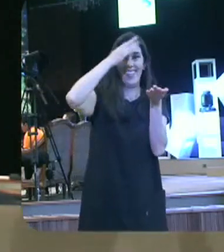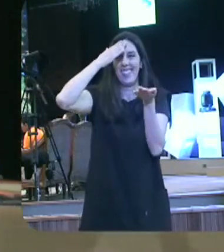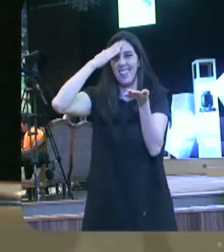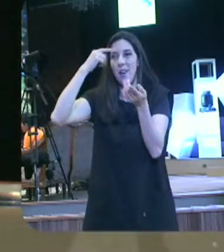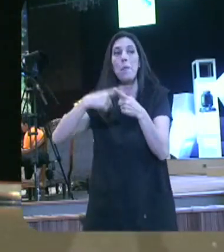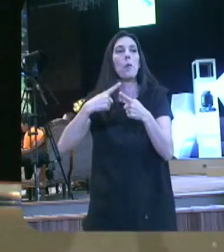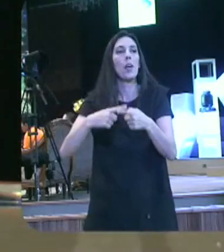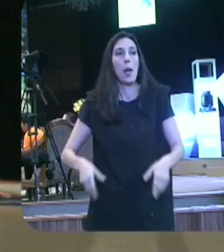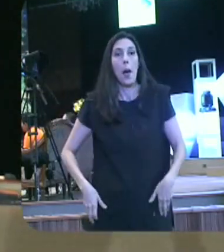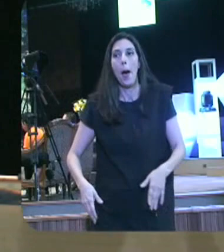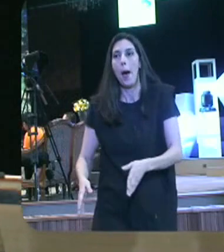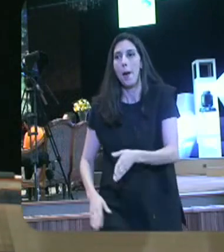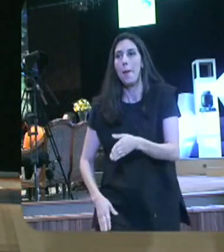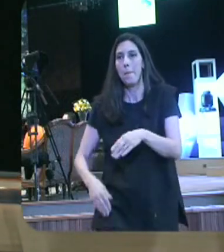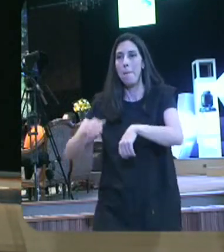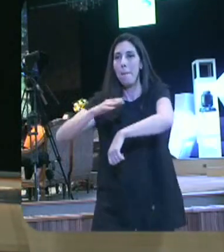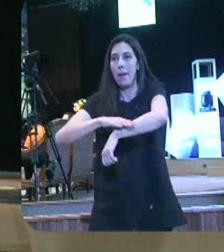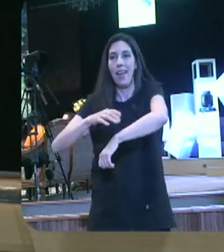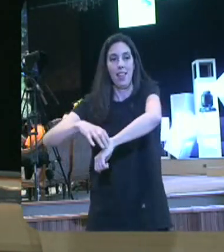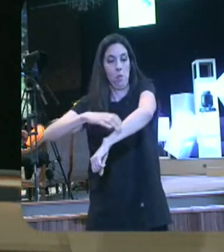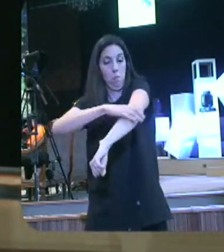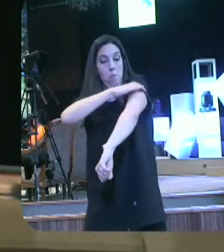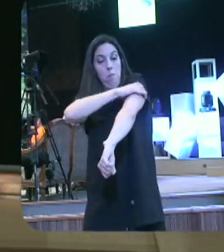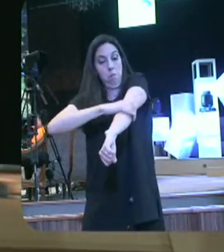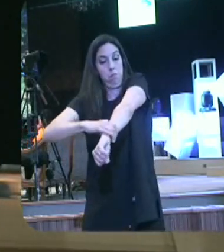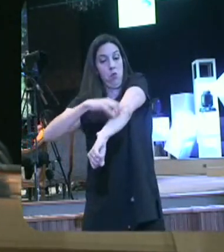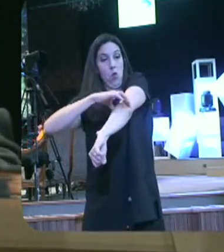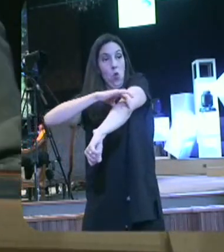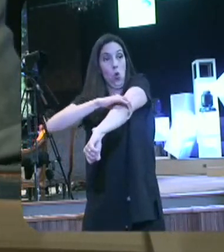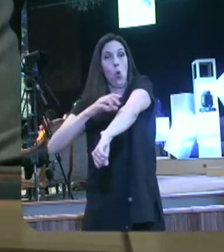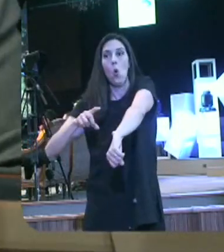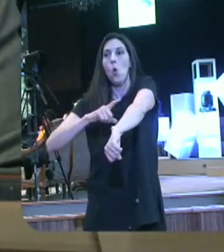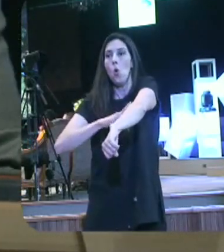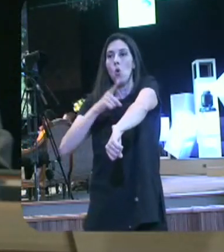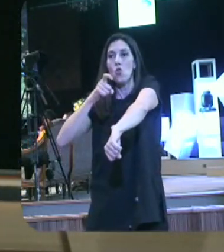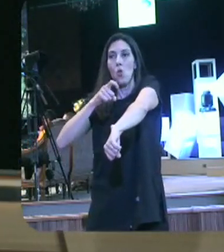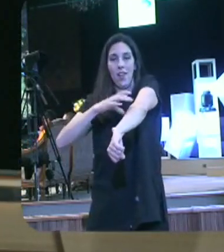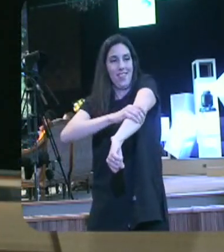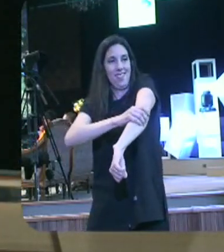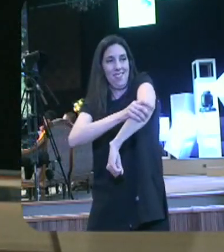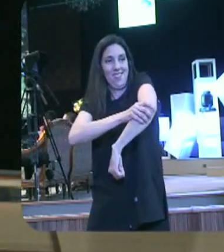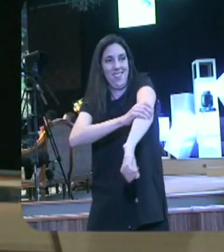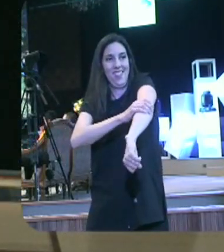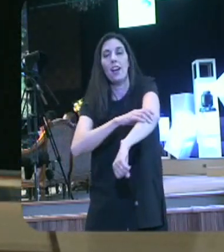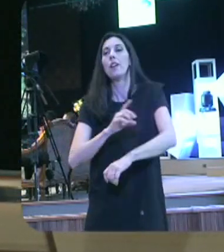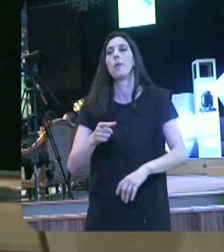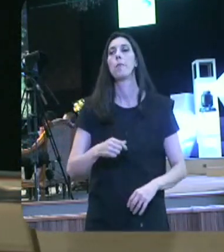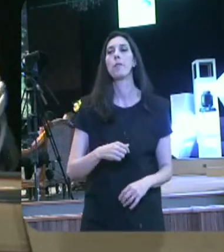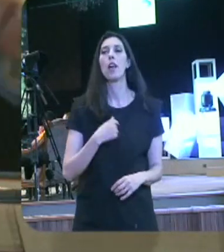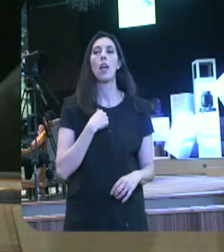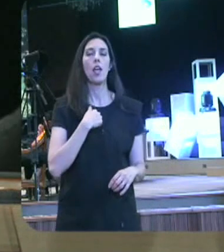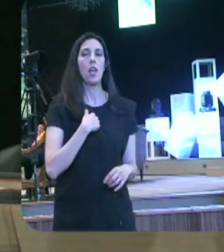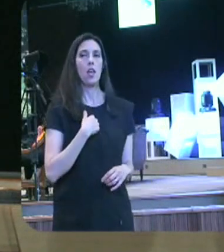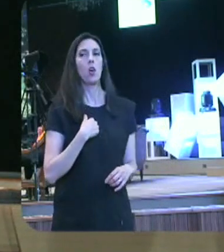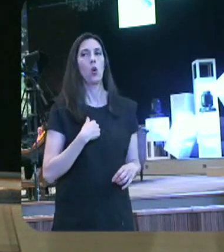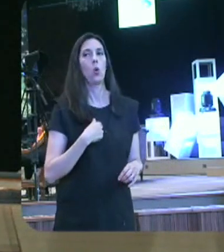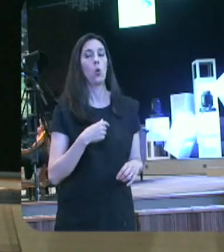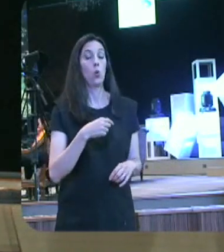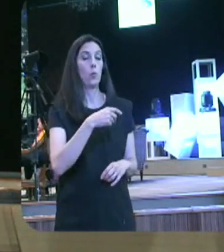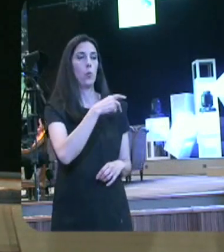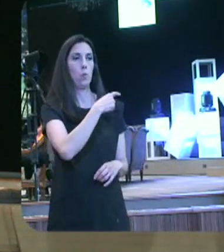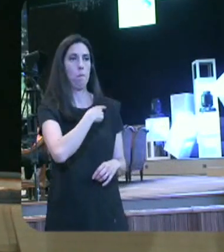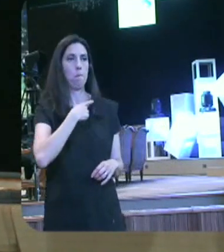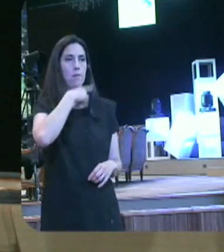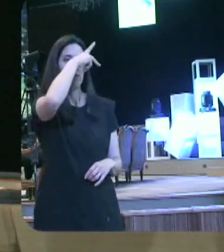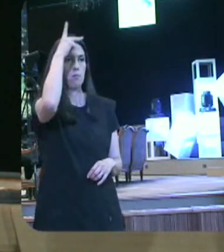outro, e assim por diante. Foi quando eu percebi o olho da avó. O olho da avó estava conversando comigo,